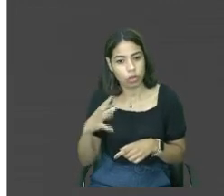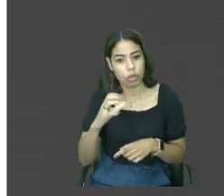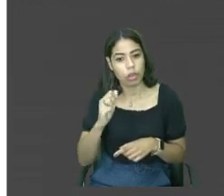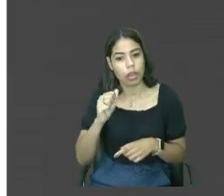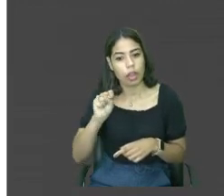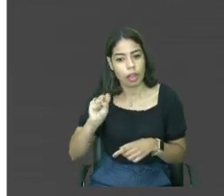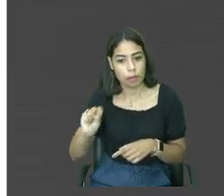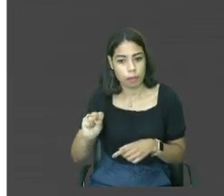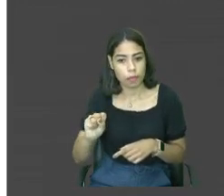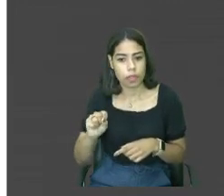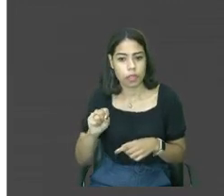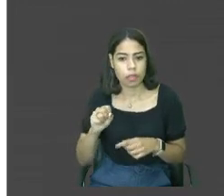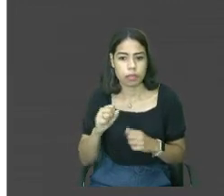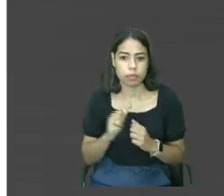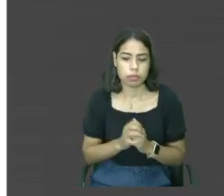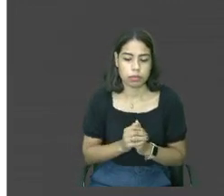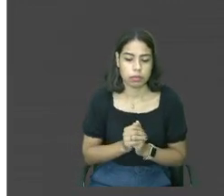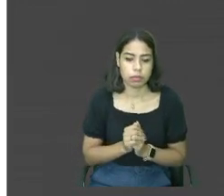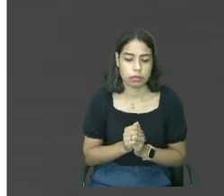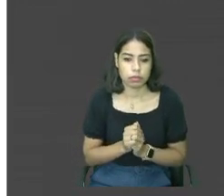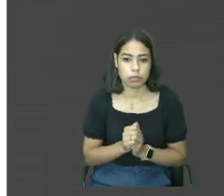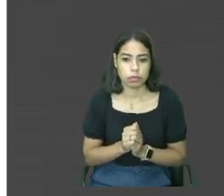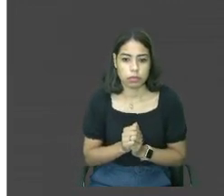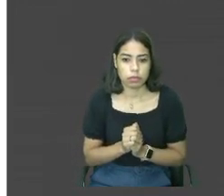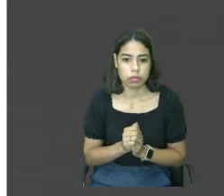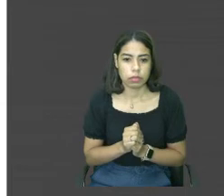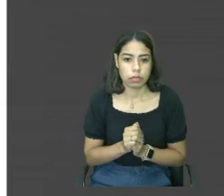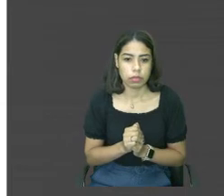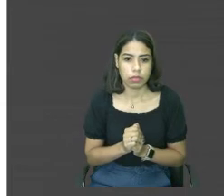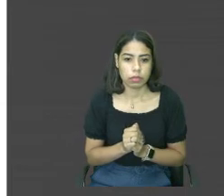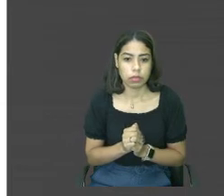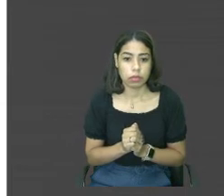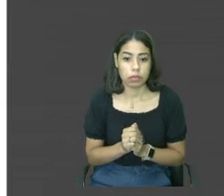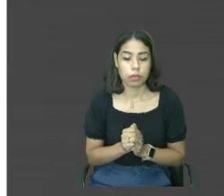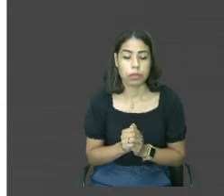aliás, 114. E